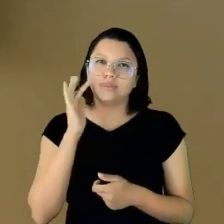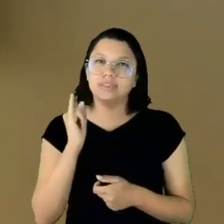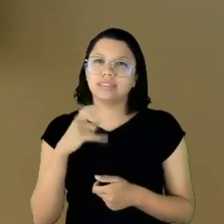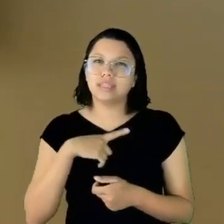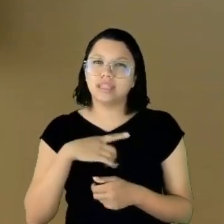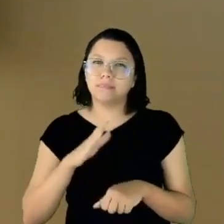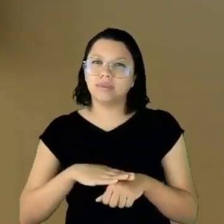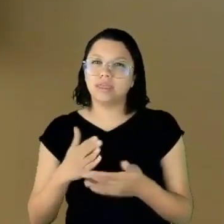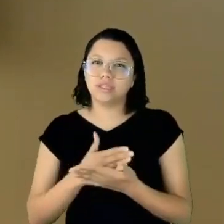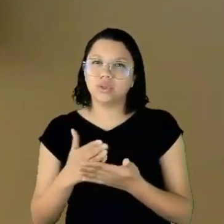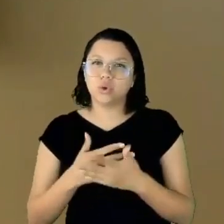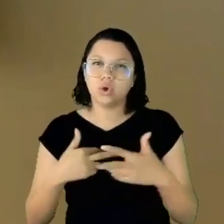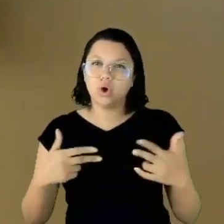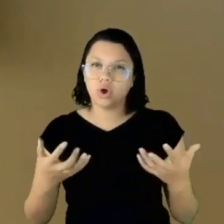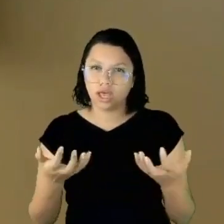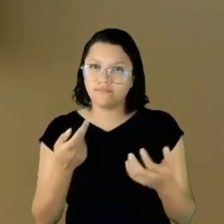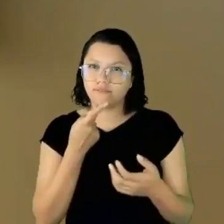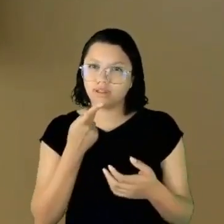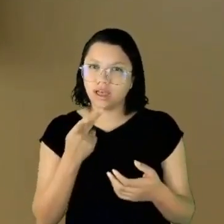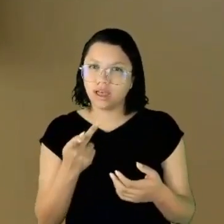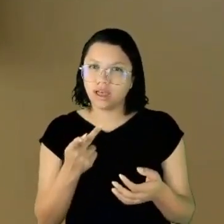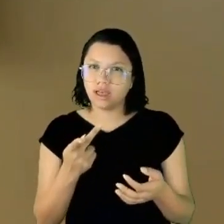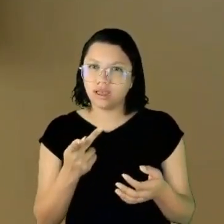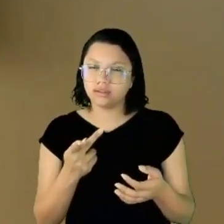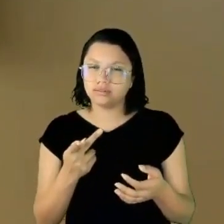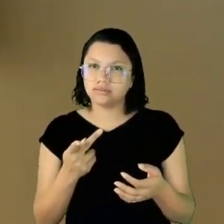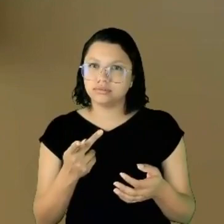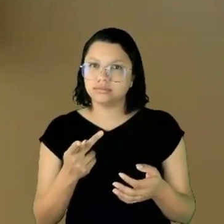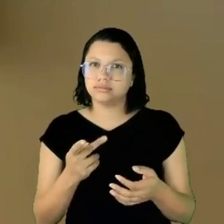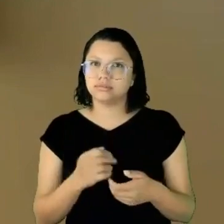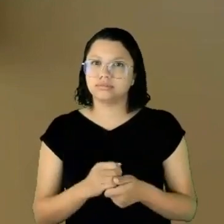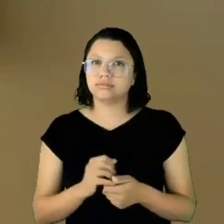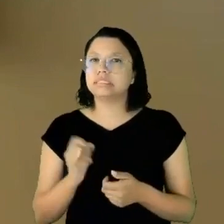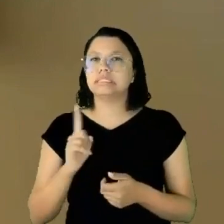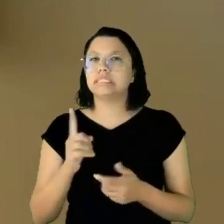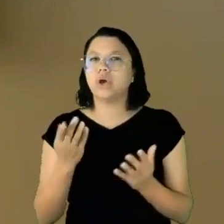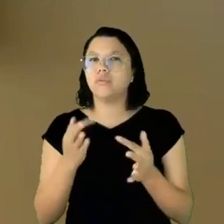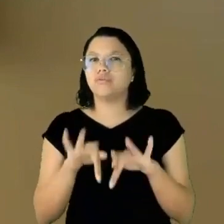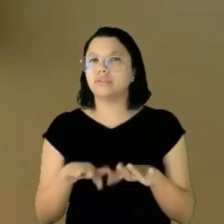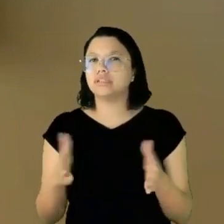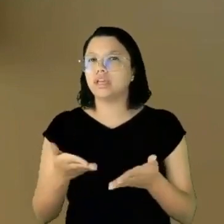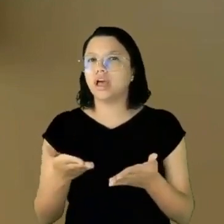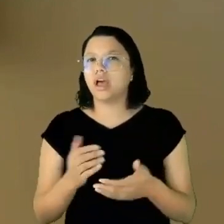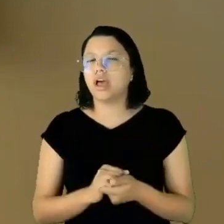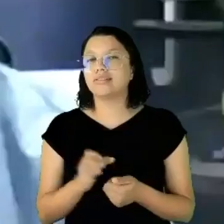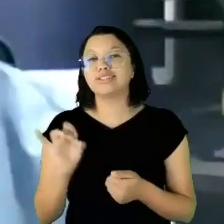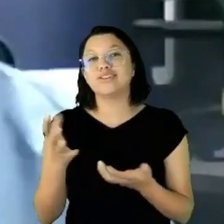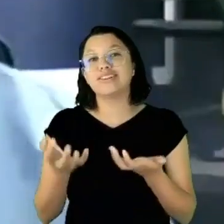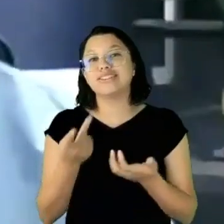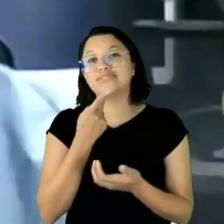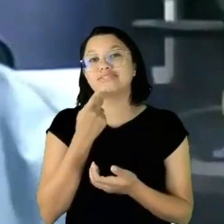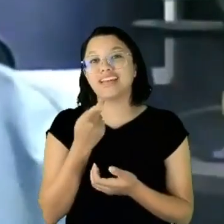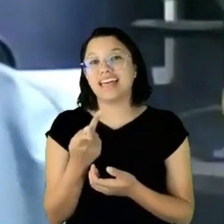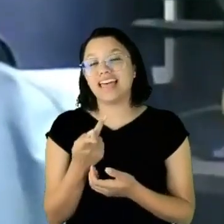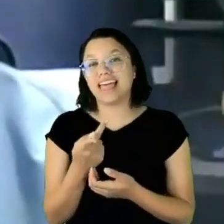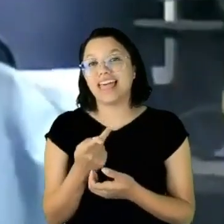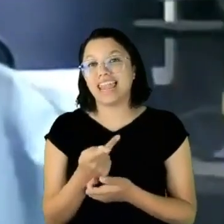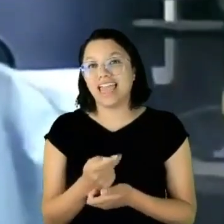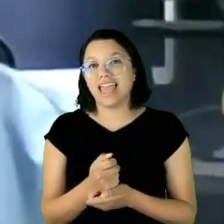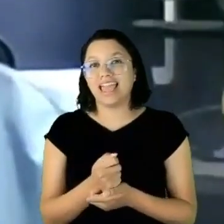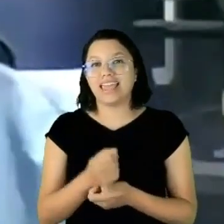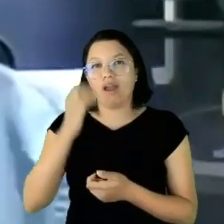eu não sei se tem mais alguma coisa que você gostaria de falar Denilson se não já passo a palavra aqui para o Carlos fazer o encerramento eu só gostaria de dizer que